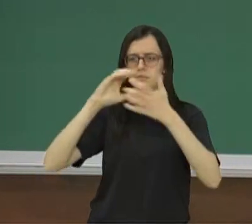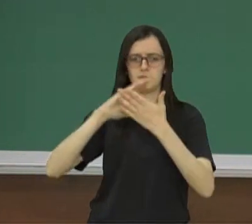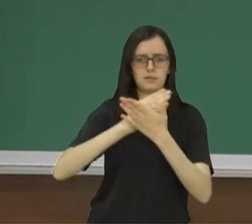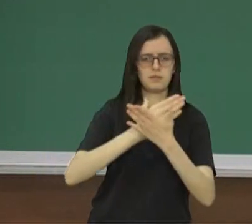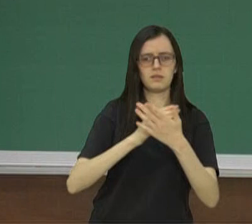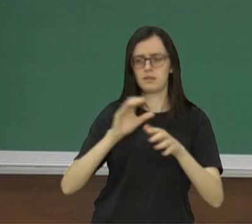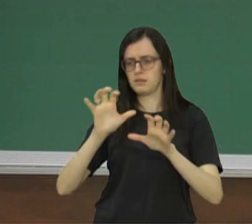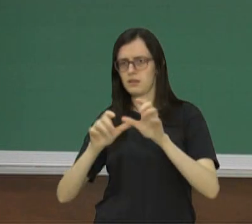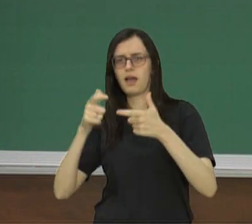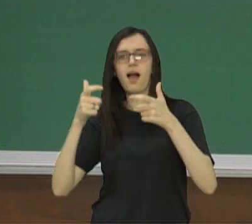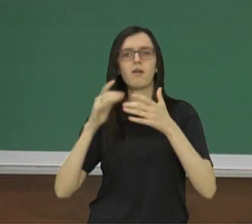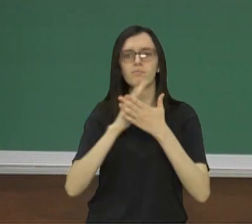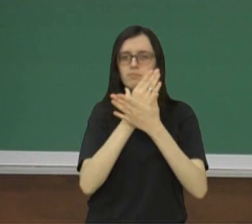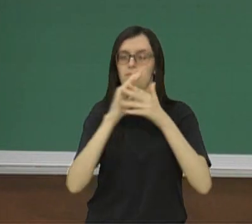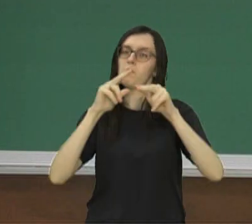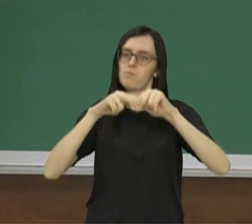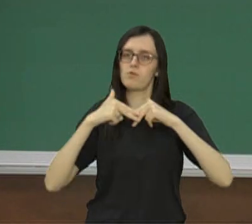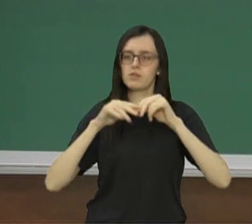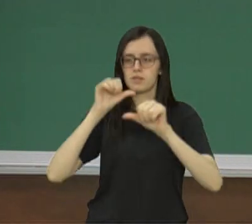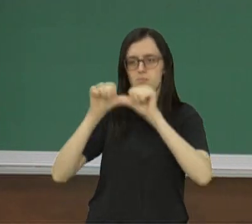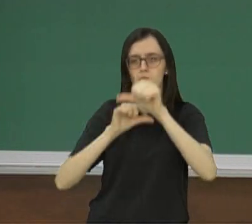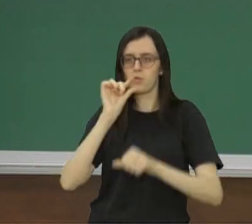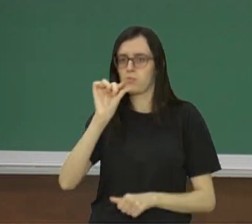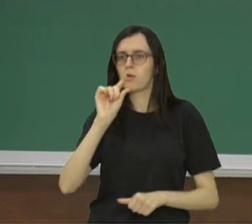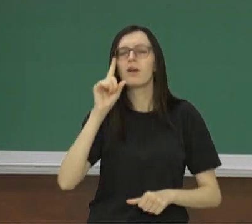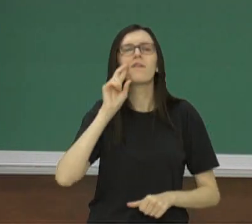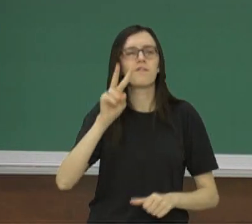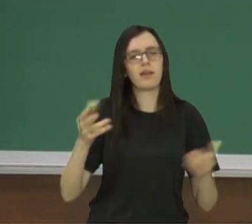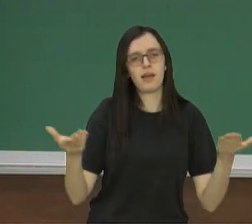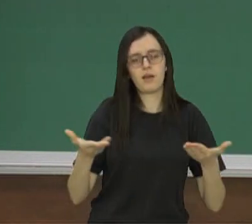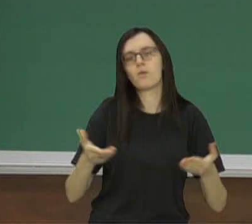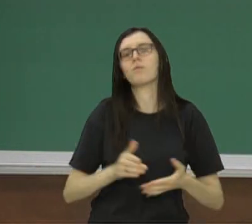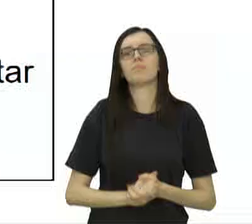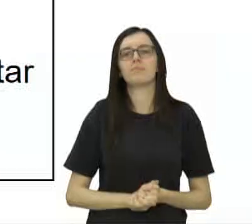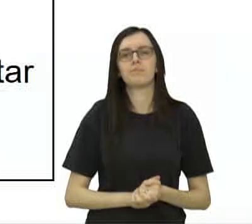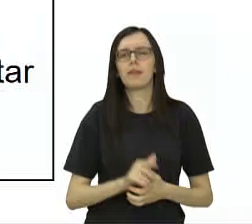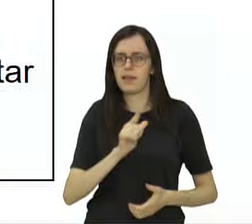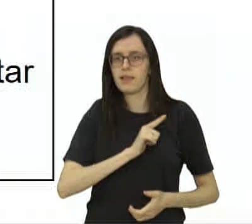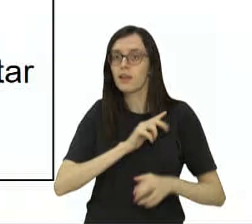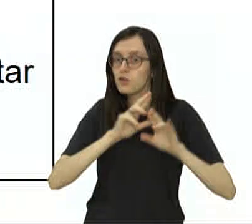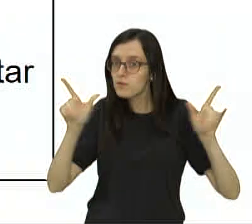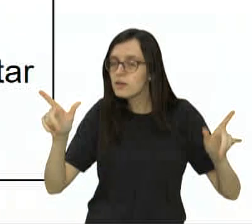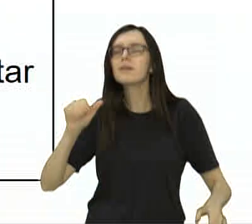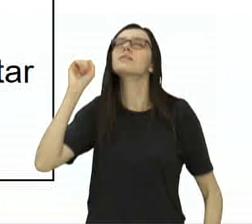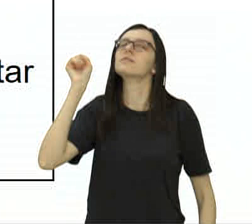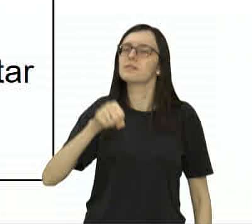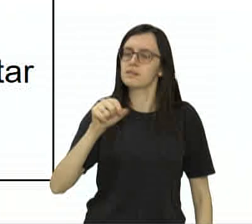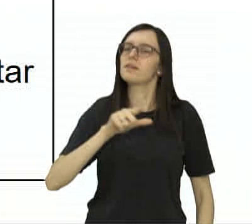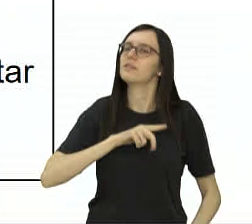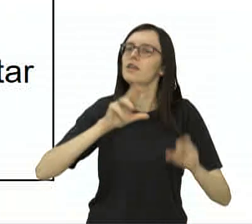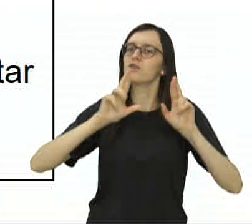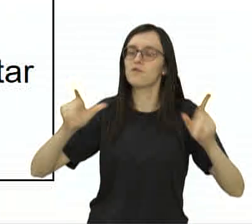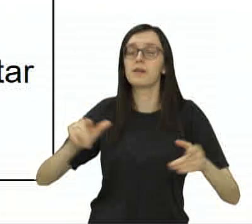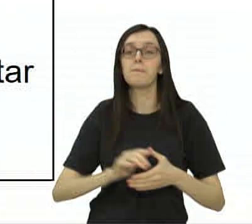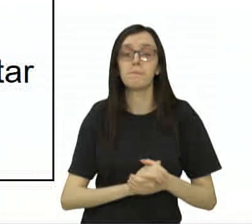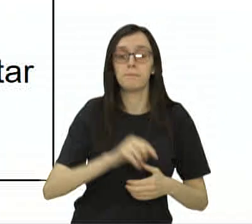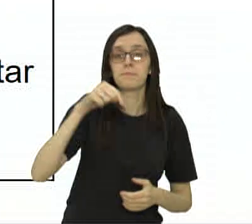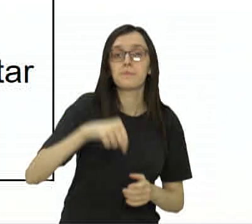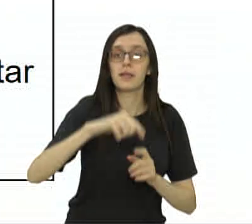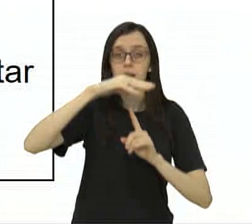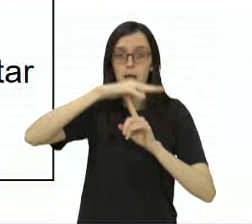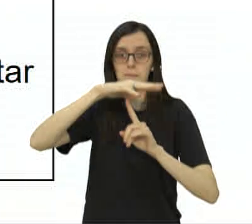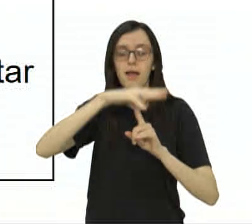divisão da mesorregião, certo? É o que nós vamos ver aqui. Há diferença? Há diferença. Para o Estado do Paraná,